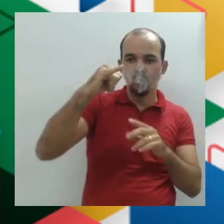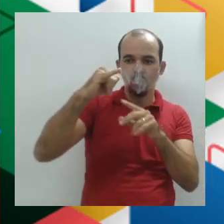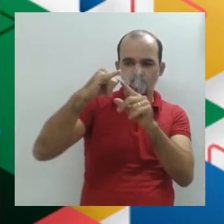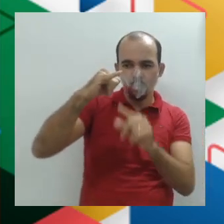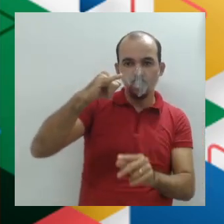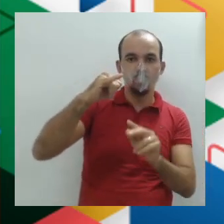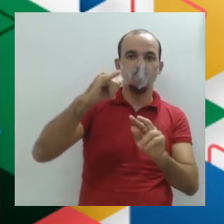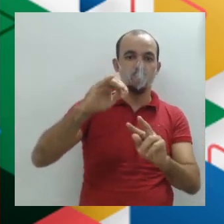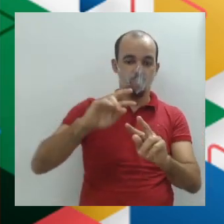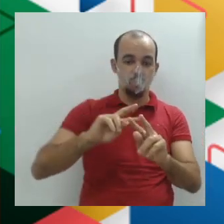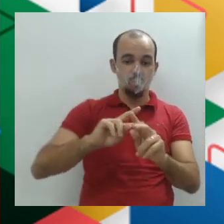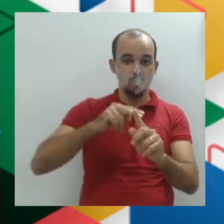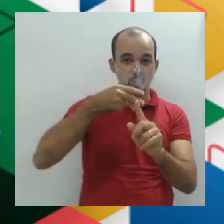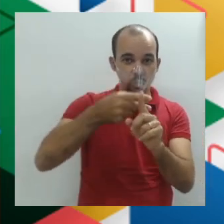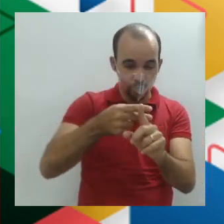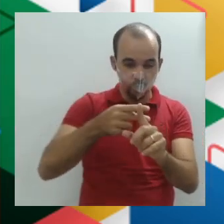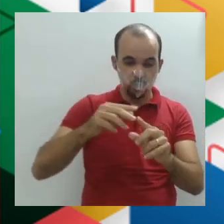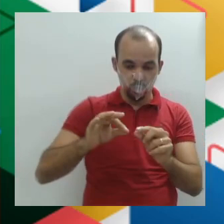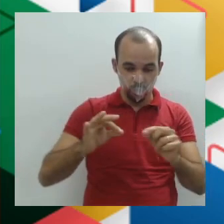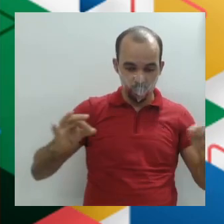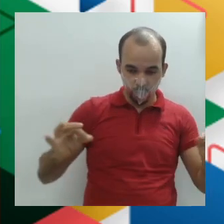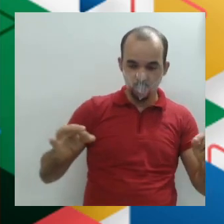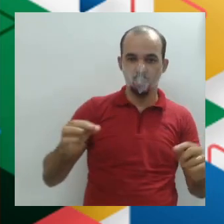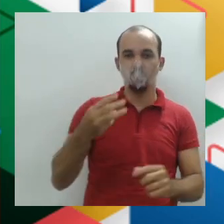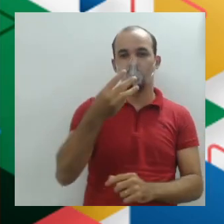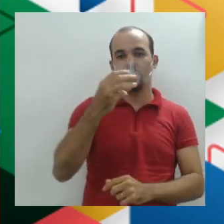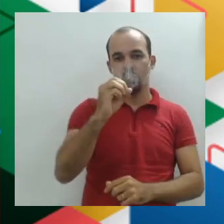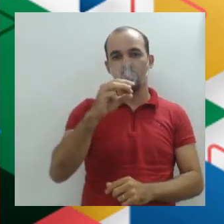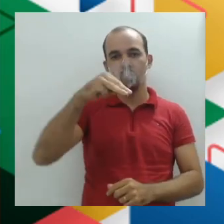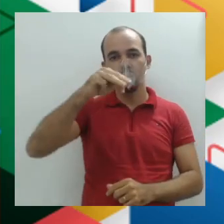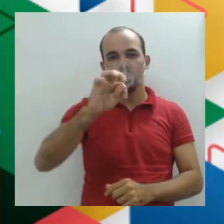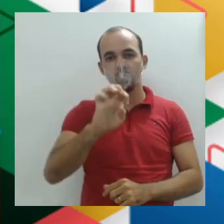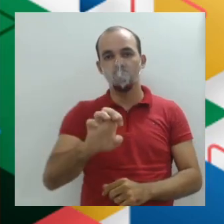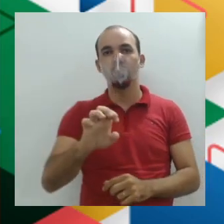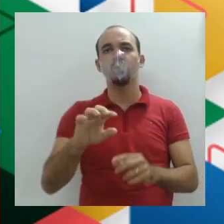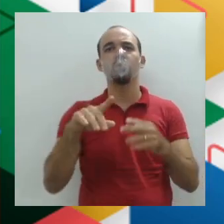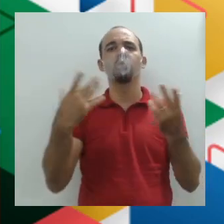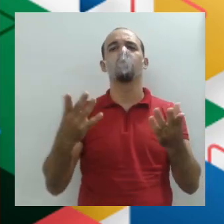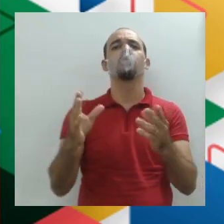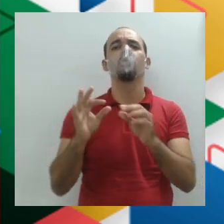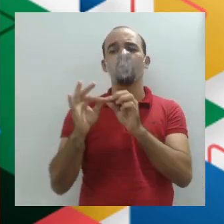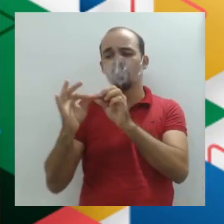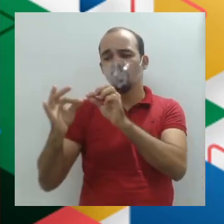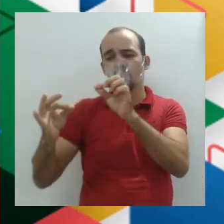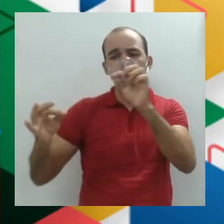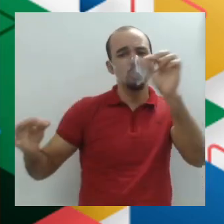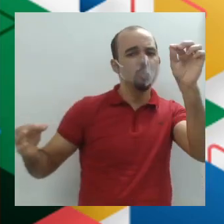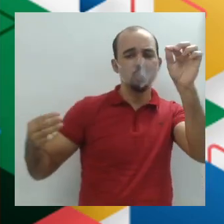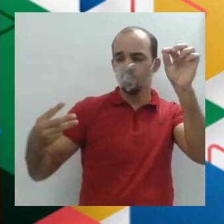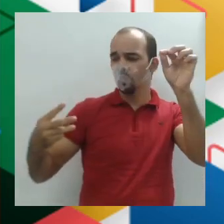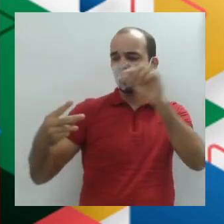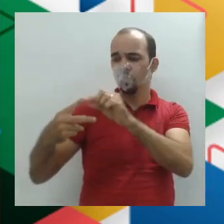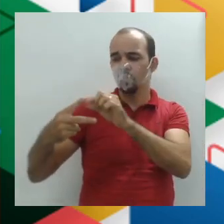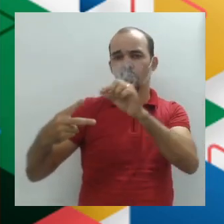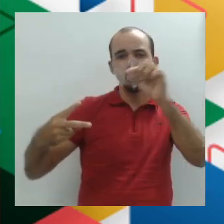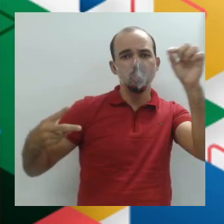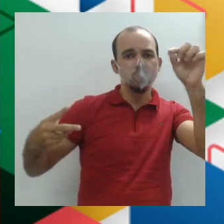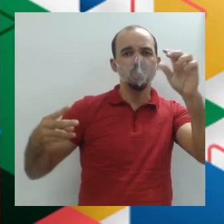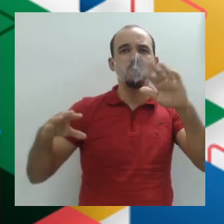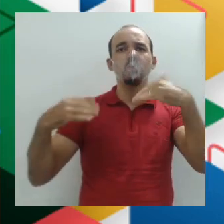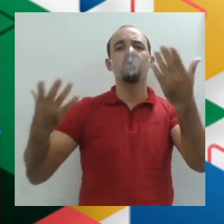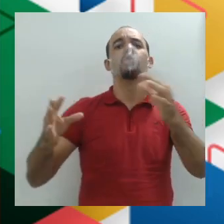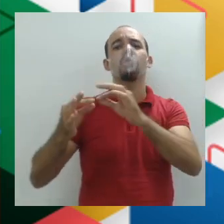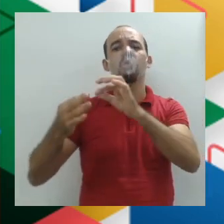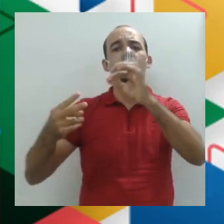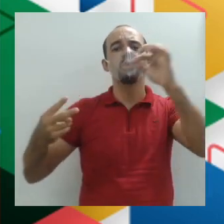metros. Qual a distância percorrida pelo avião no instante em que ele aparece no horizonte e até o momento que ele sobrevoa a casa. Daí os valores